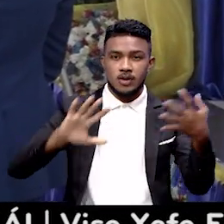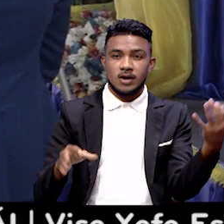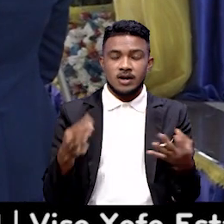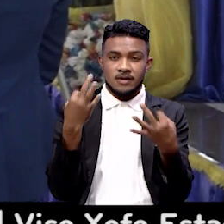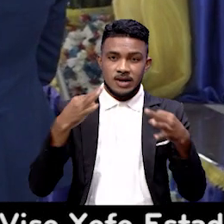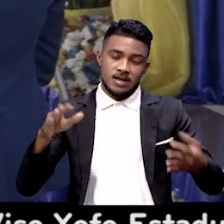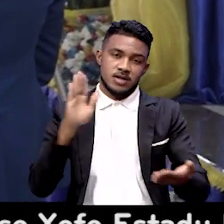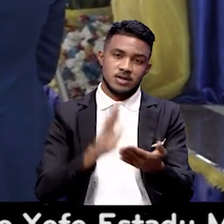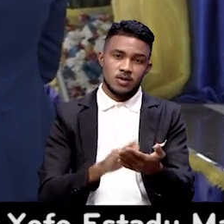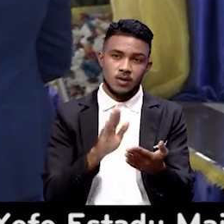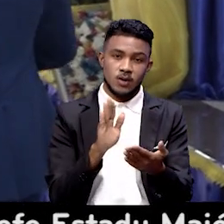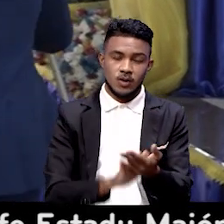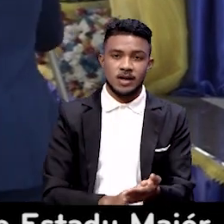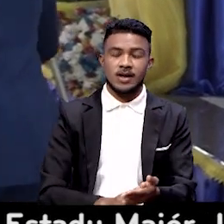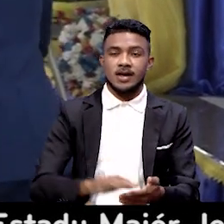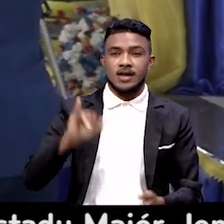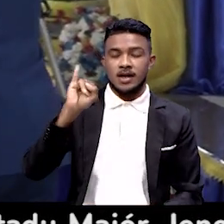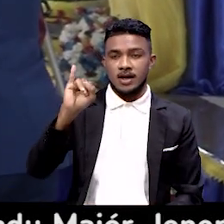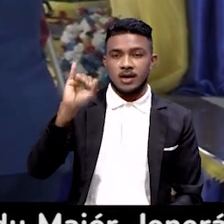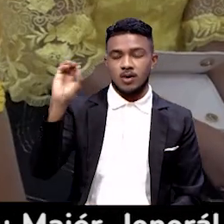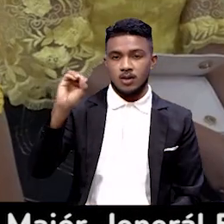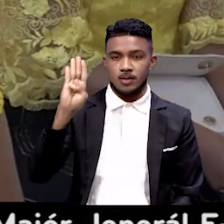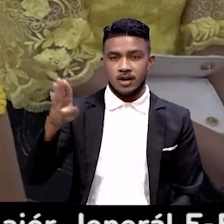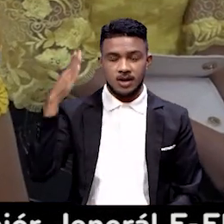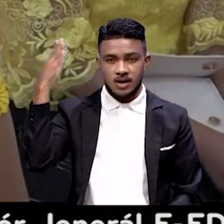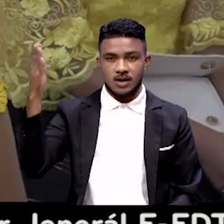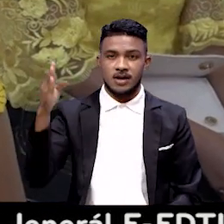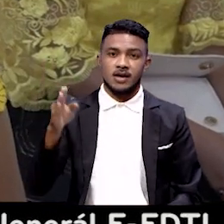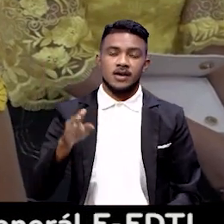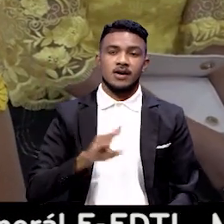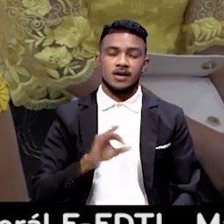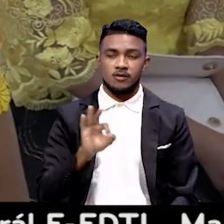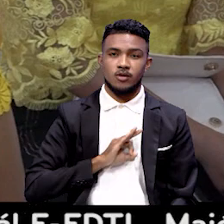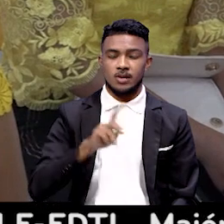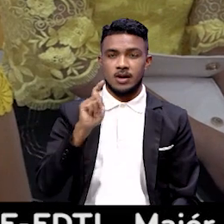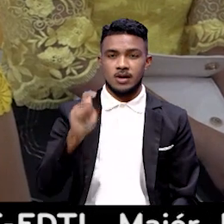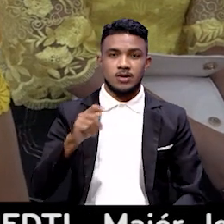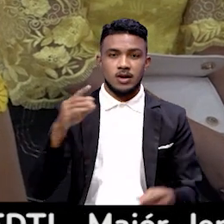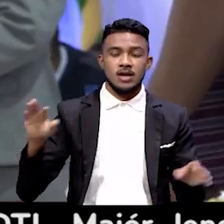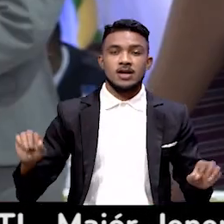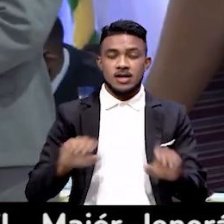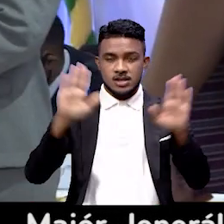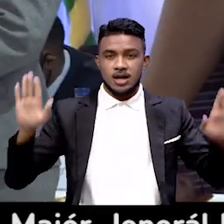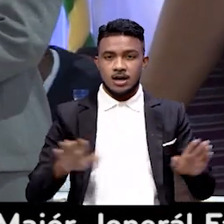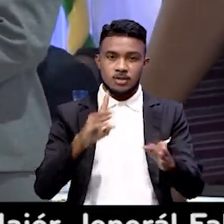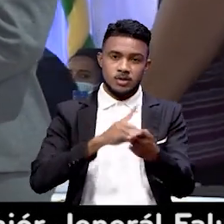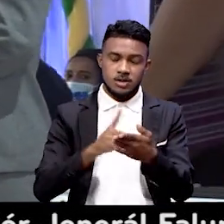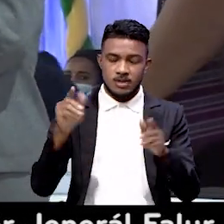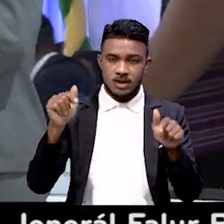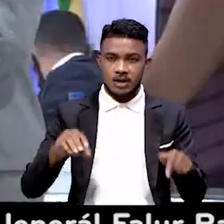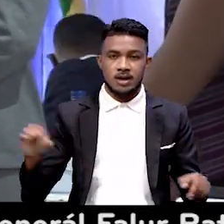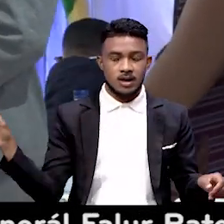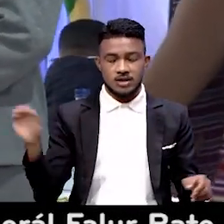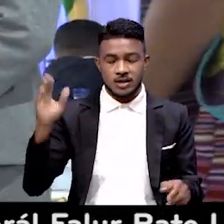salang auditorium AUB fomento dili sabar semana ne. Pedro husuba finalista sira matene Klaus Det ia kakutak